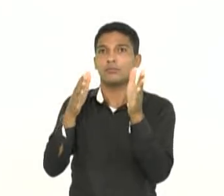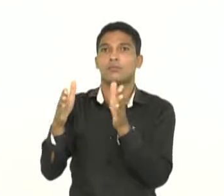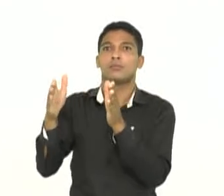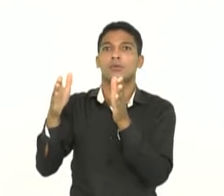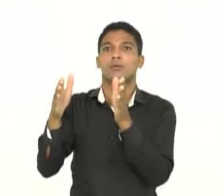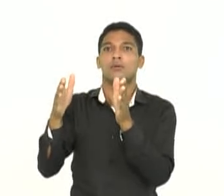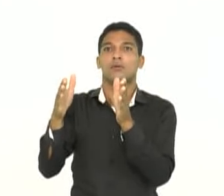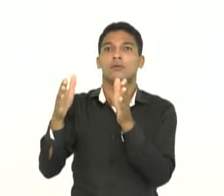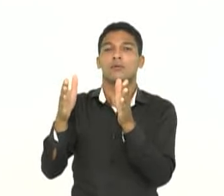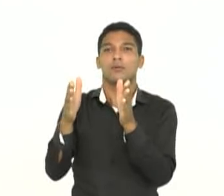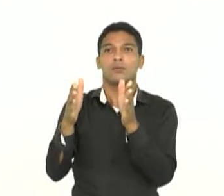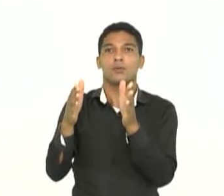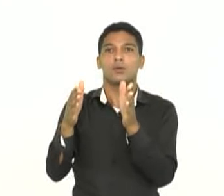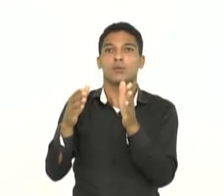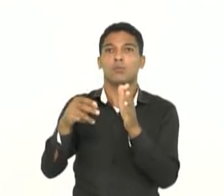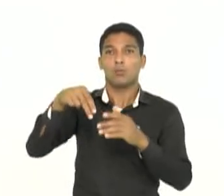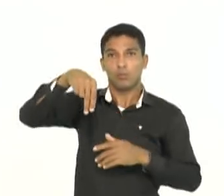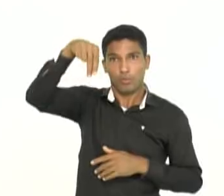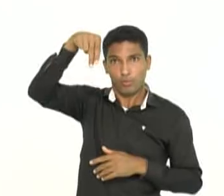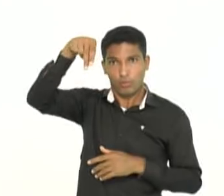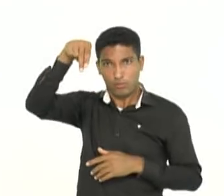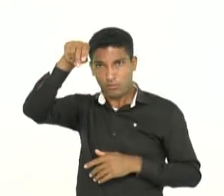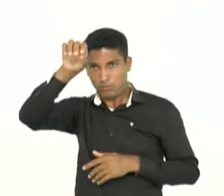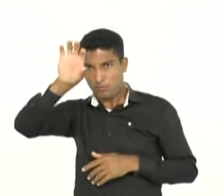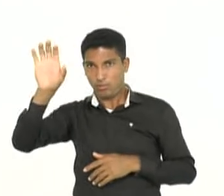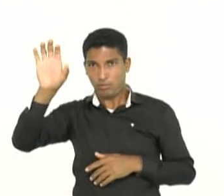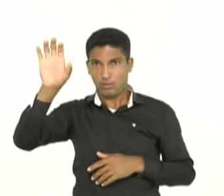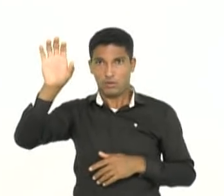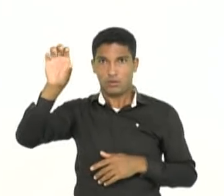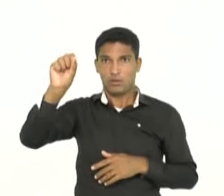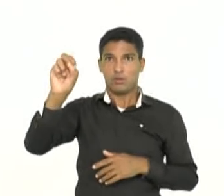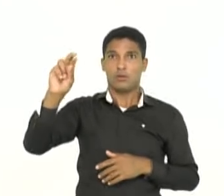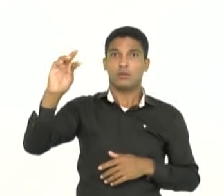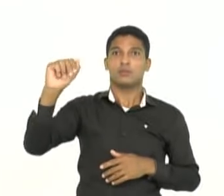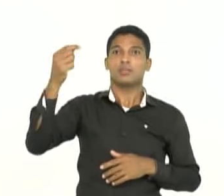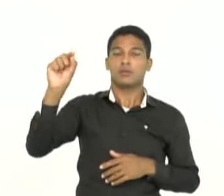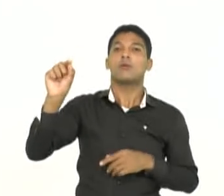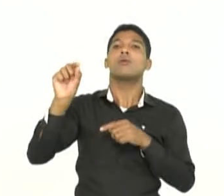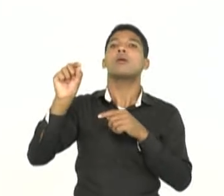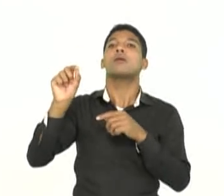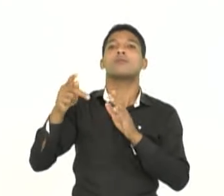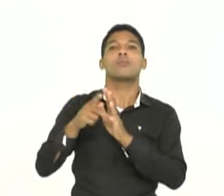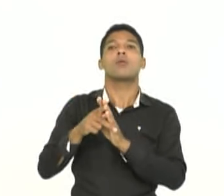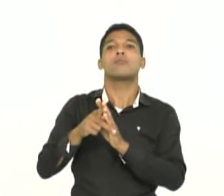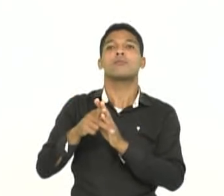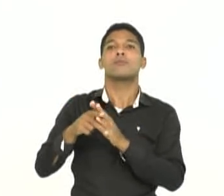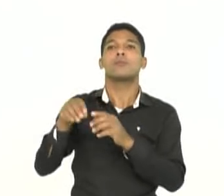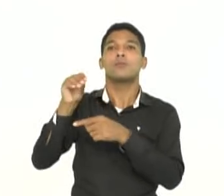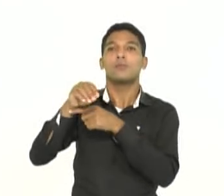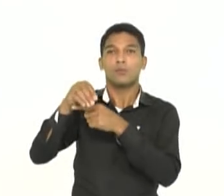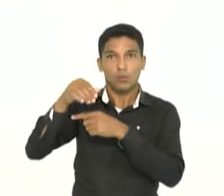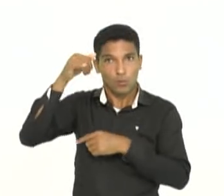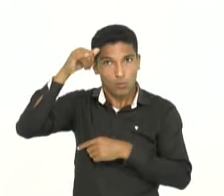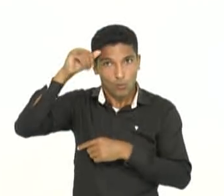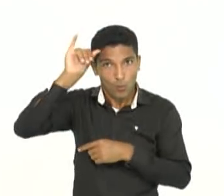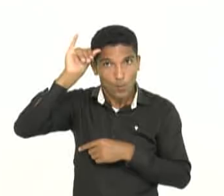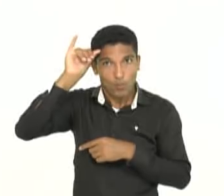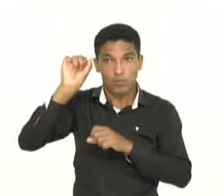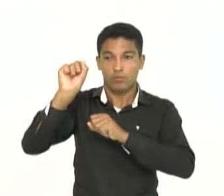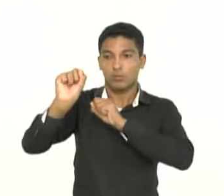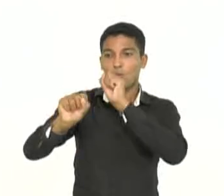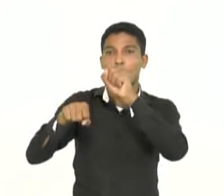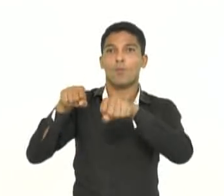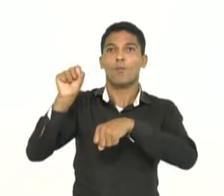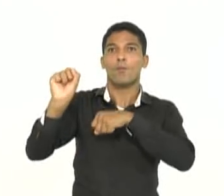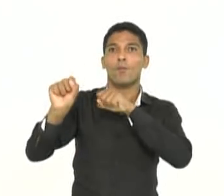região, na sub-região do Nordeste chamada sertão, é a pecuária, ou seja, a criação de animais. Na agricultura, nós temos